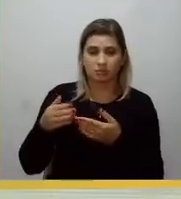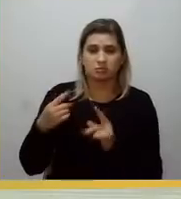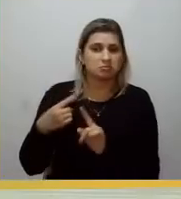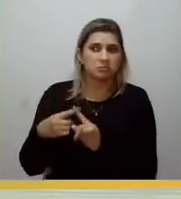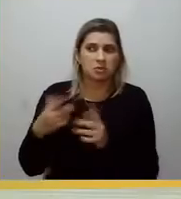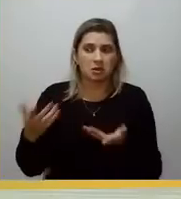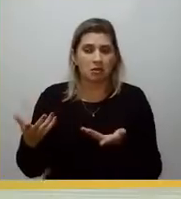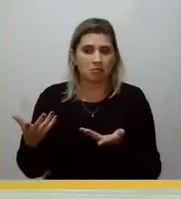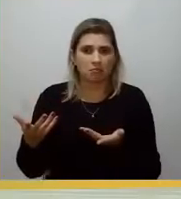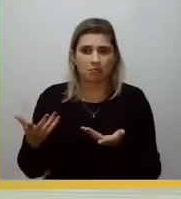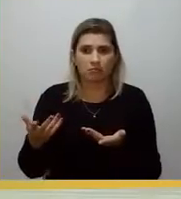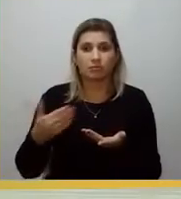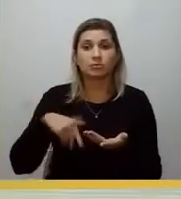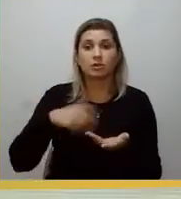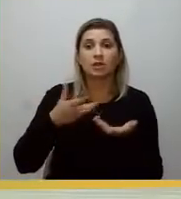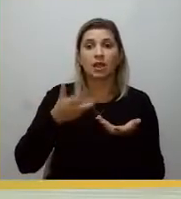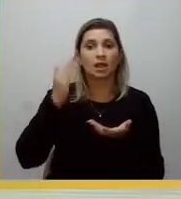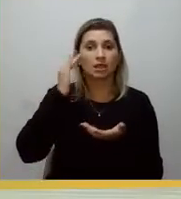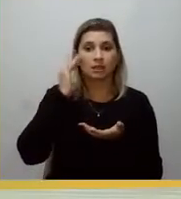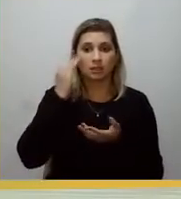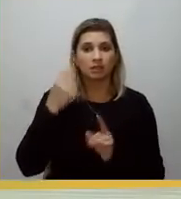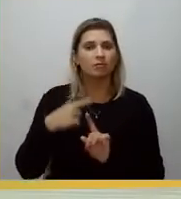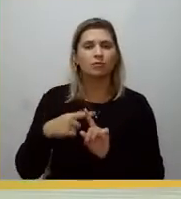gente entender. Por qual motivo